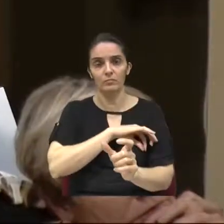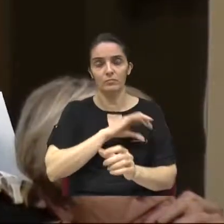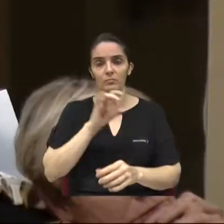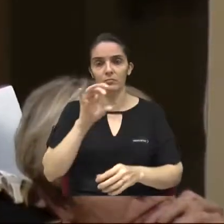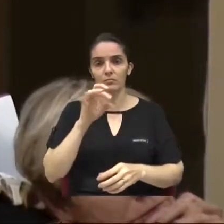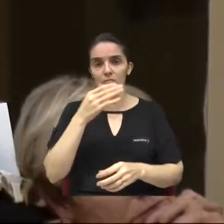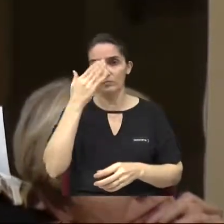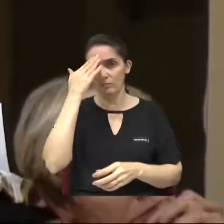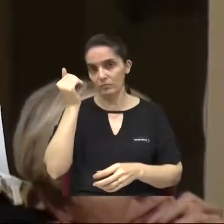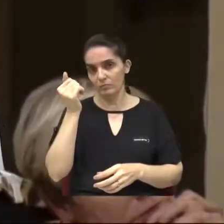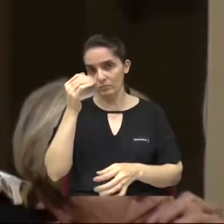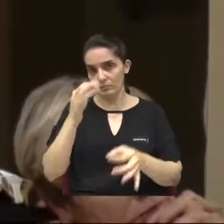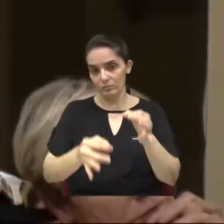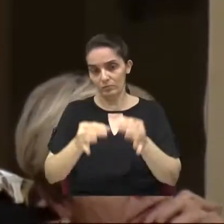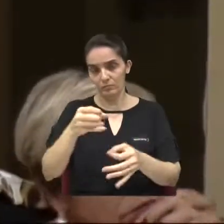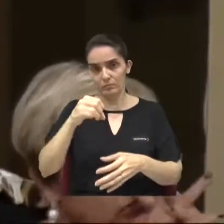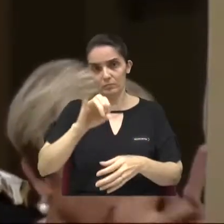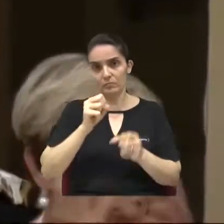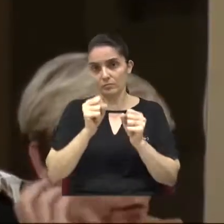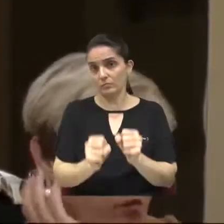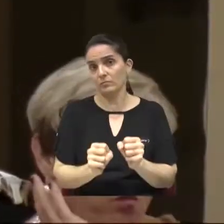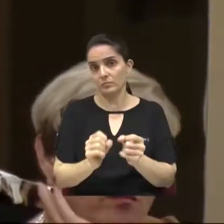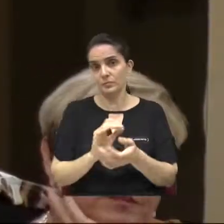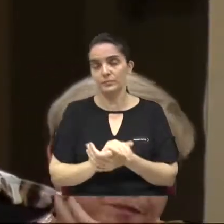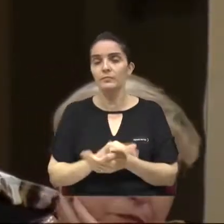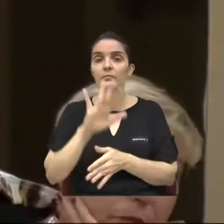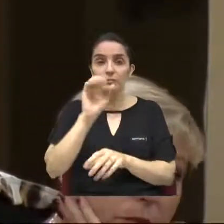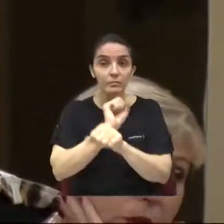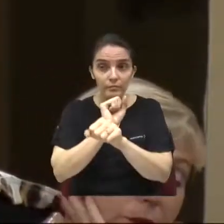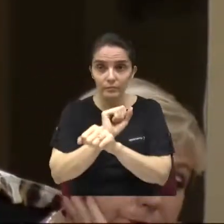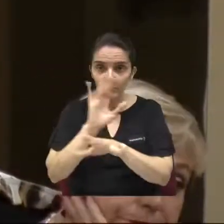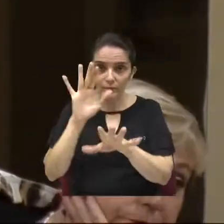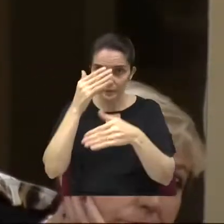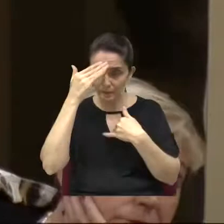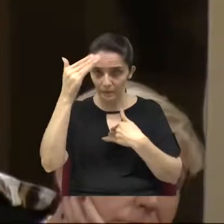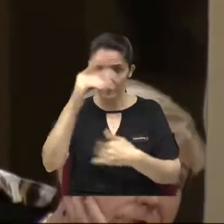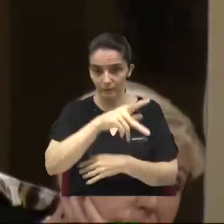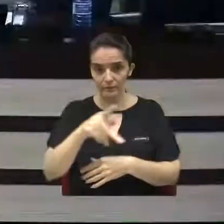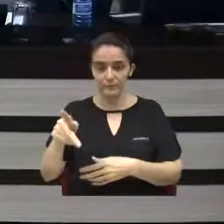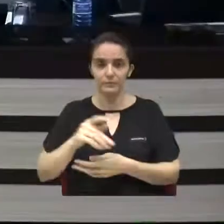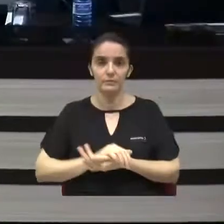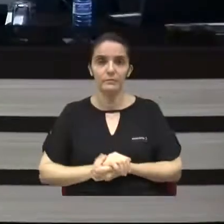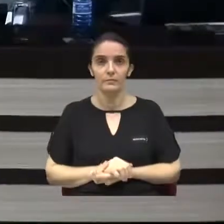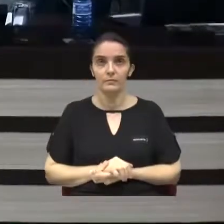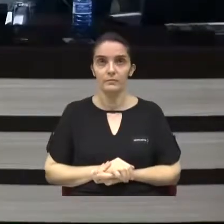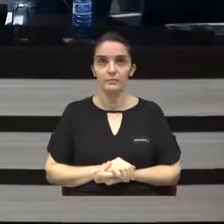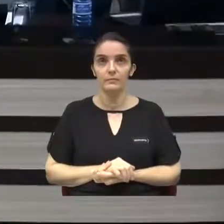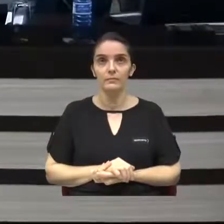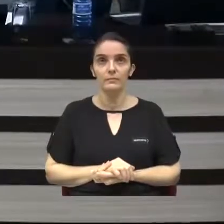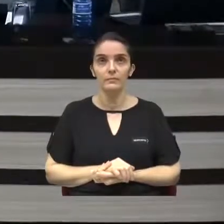do jurídico se ele pode fazer isso. Se puder, continue. Obrigado, presidente.